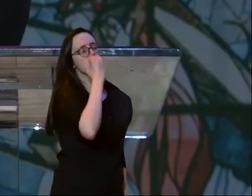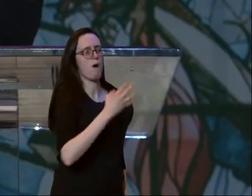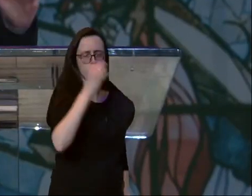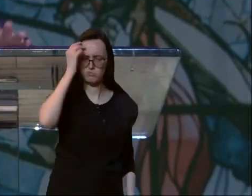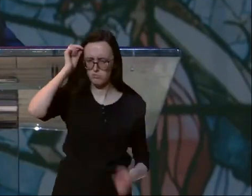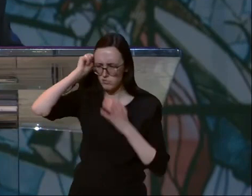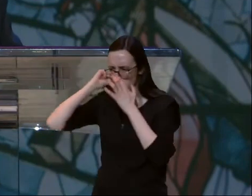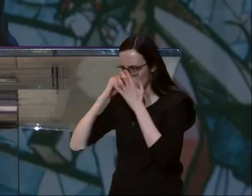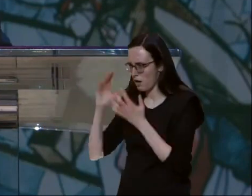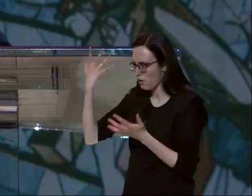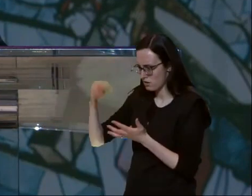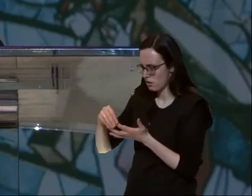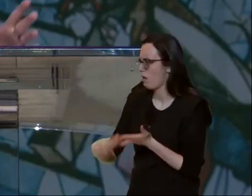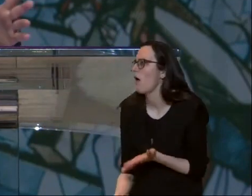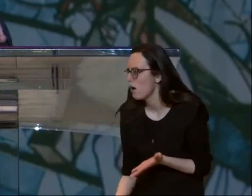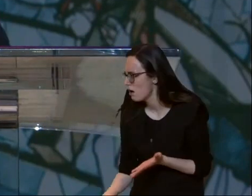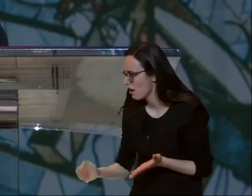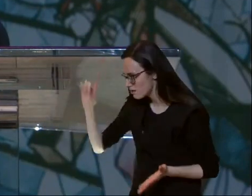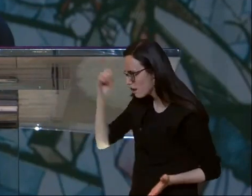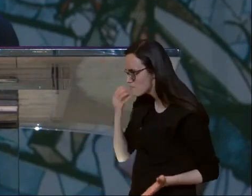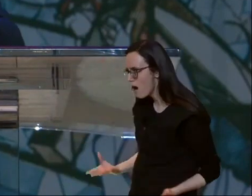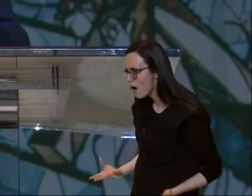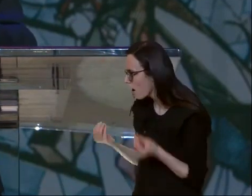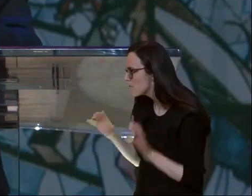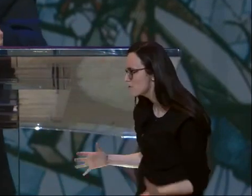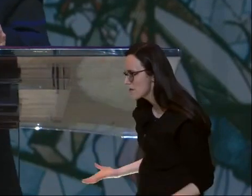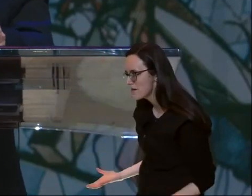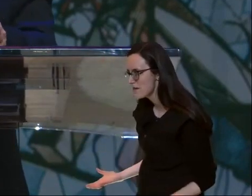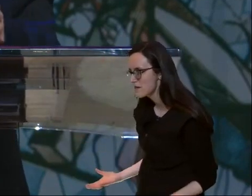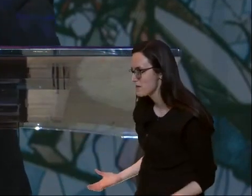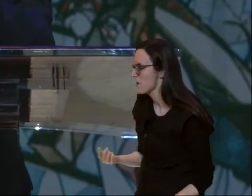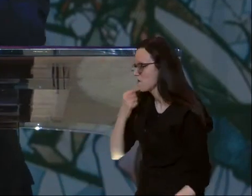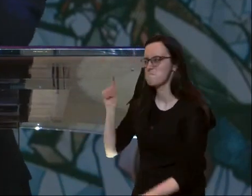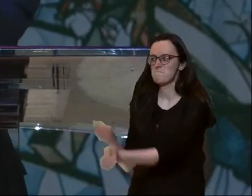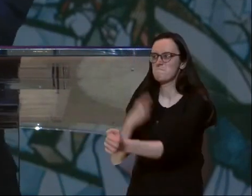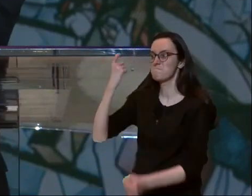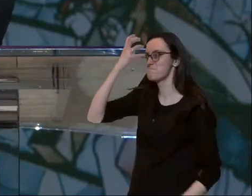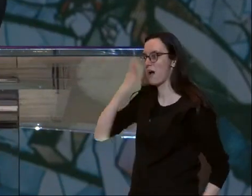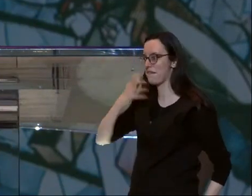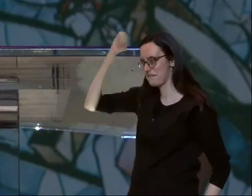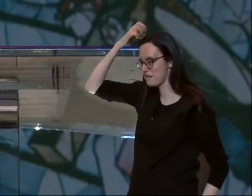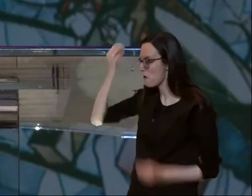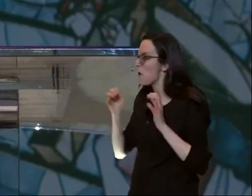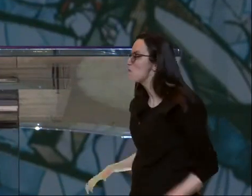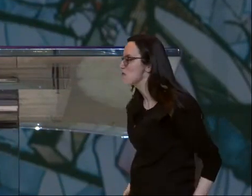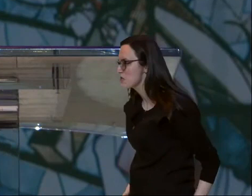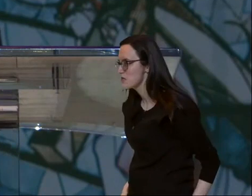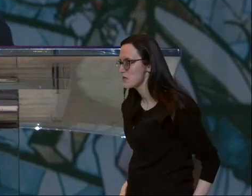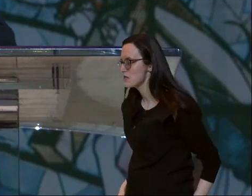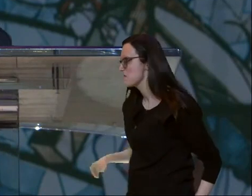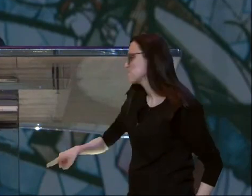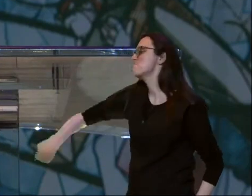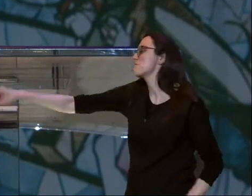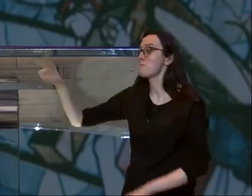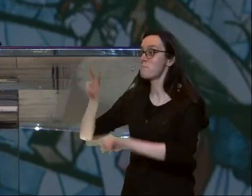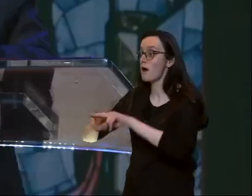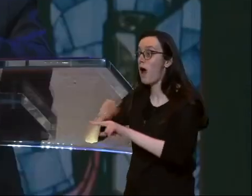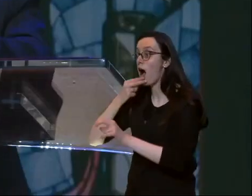é bom, rapaz, eu perdi o dedo. Aí, com raiva daquele súdito, o seu senhor deixou ele